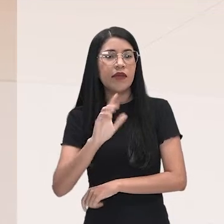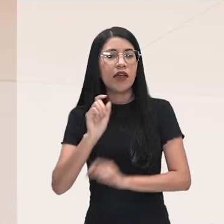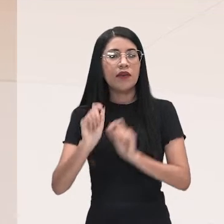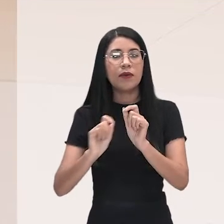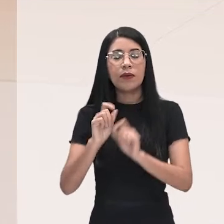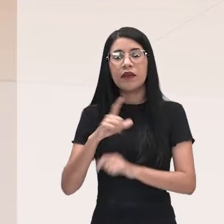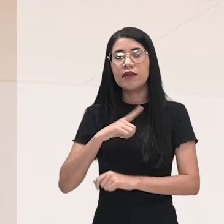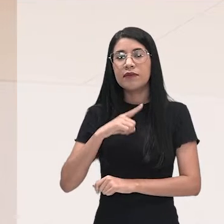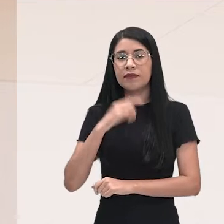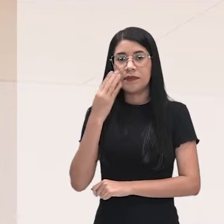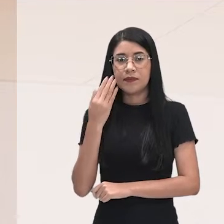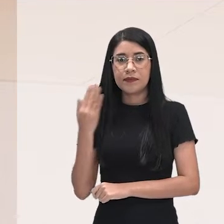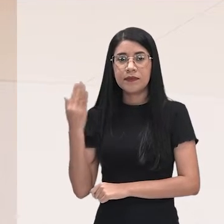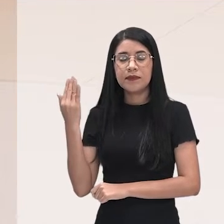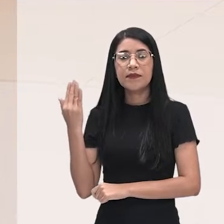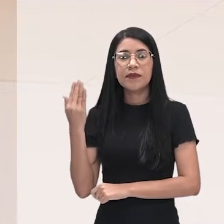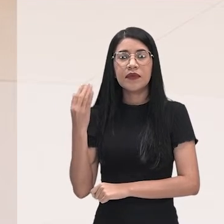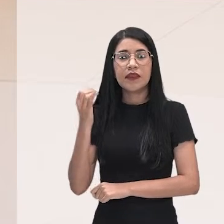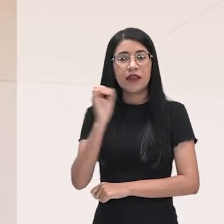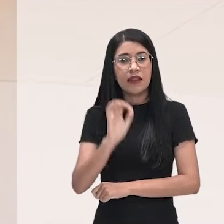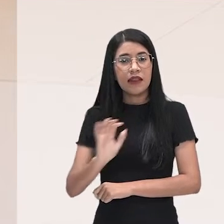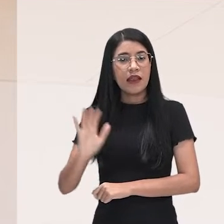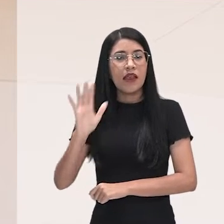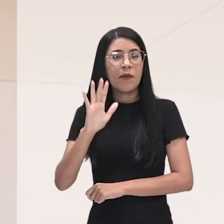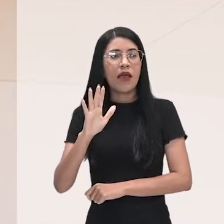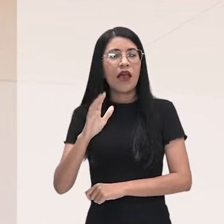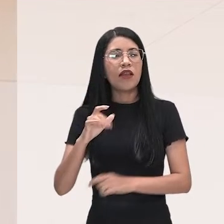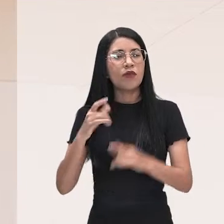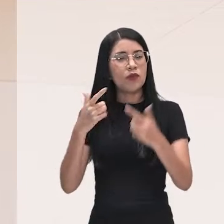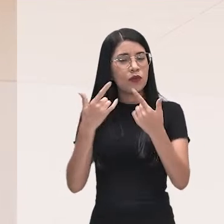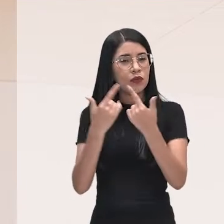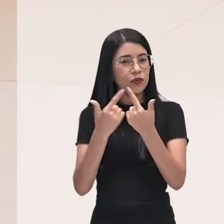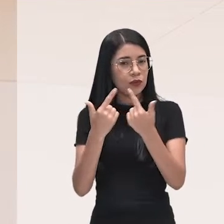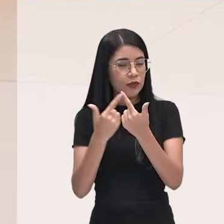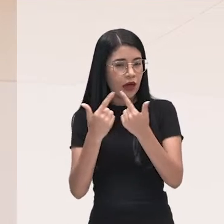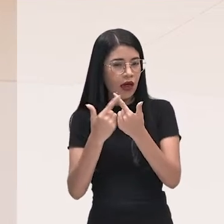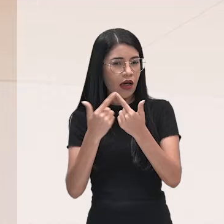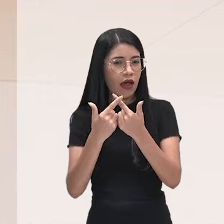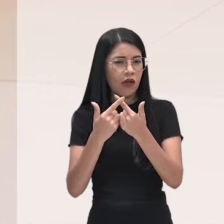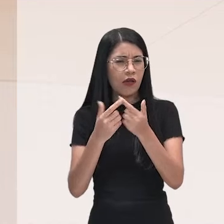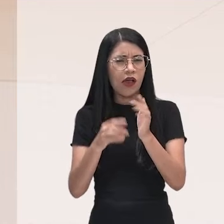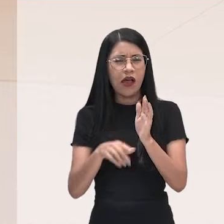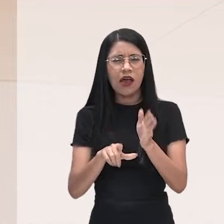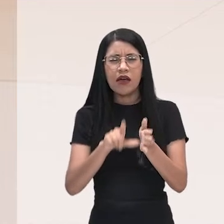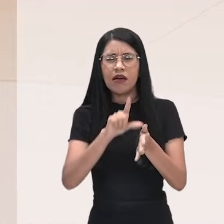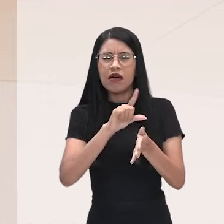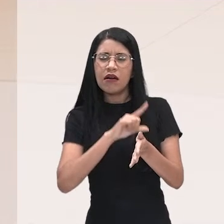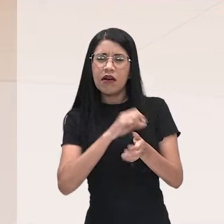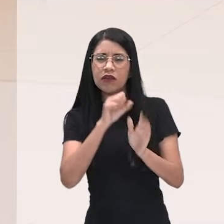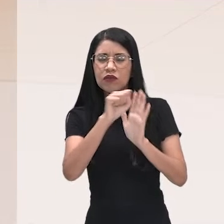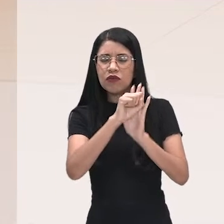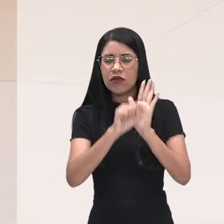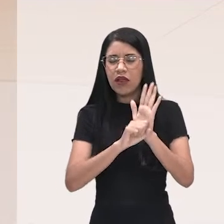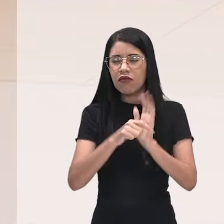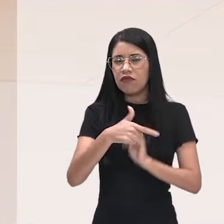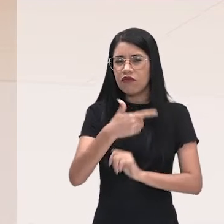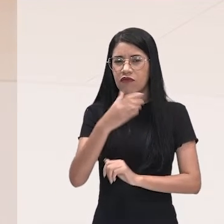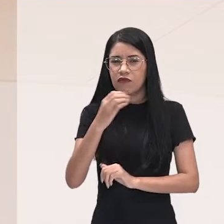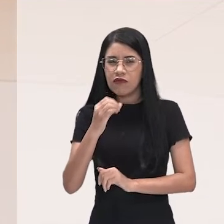tem ali uma imagem da região onde está o teatro, lá na primeira metade do século XX. Percebam